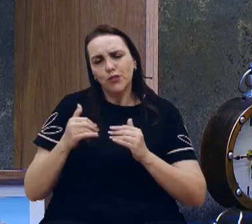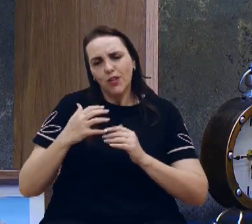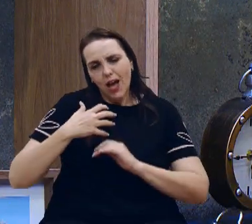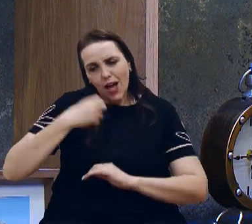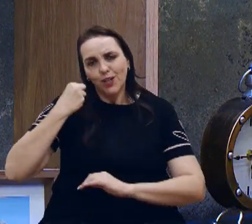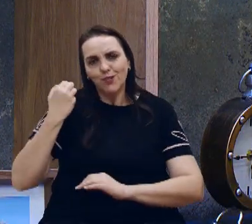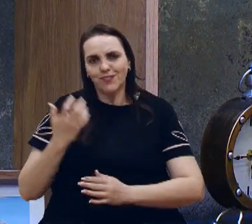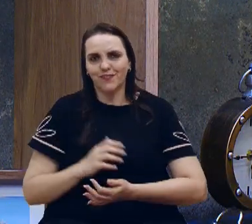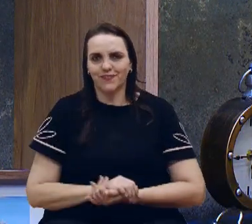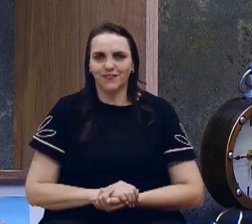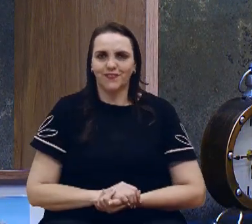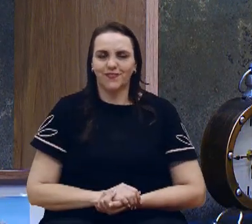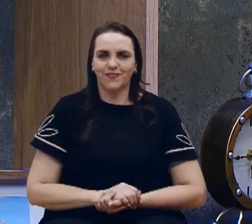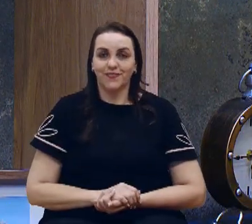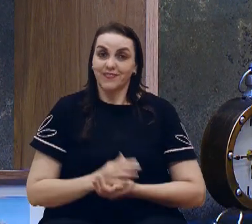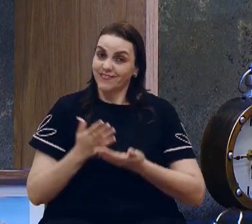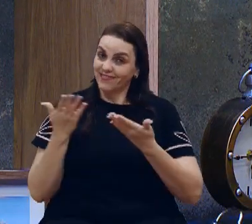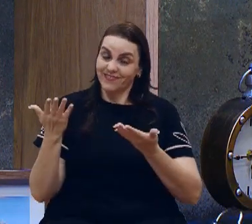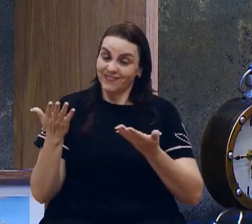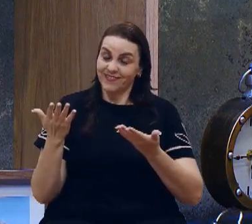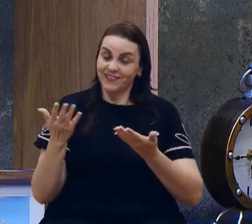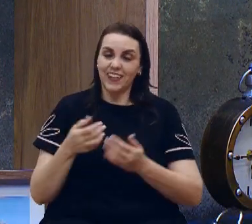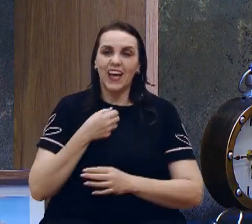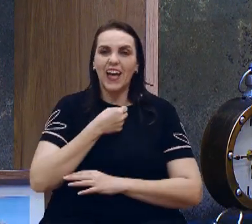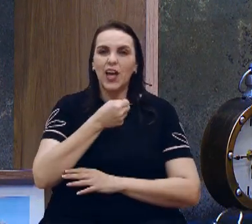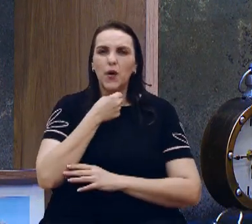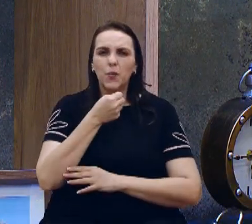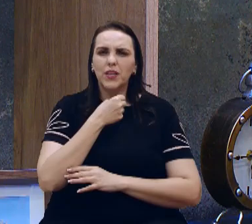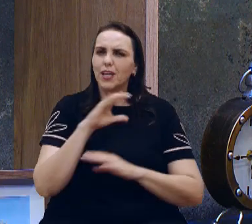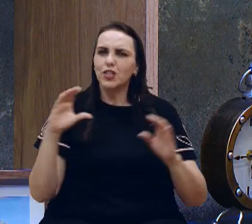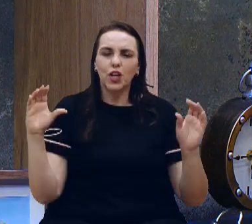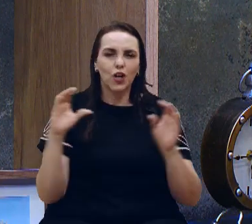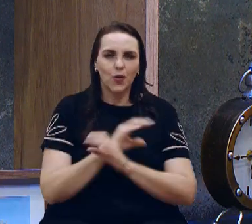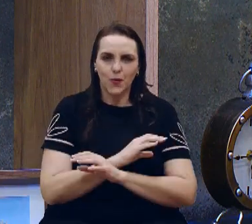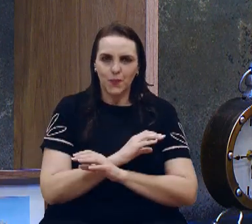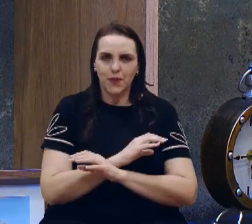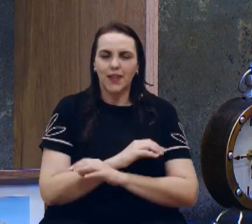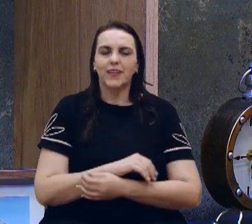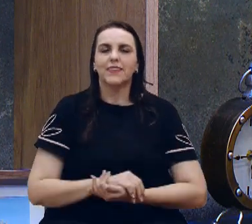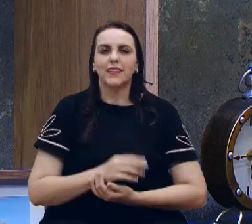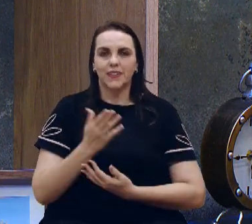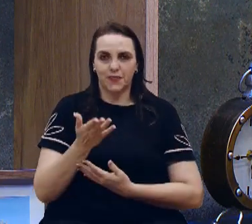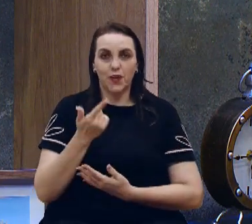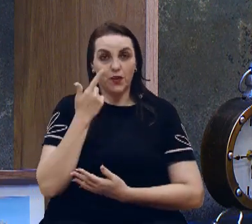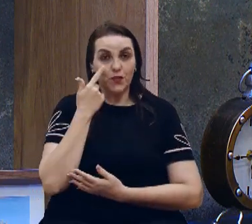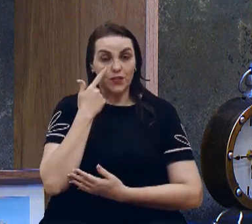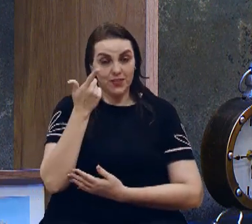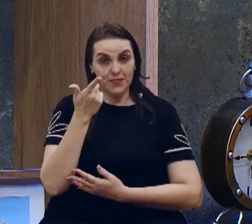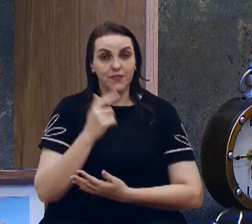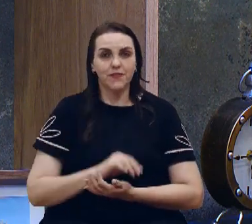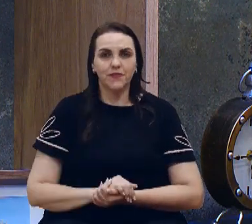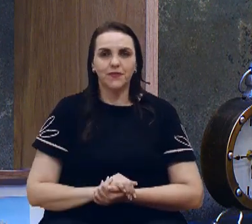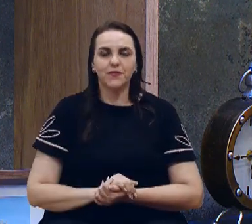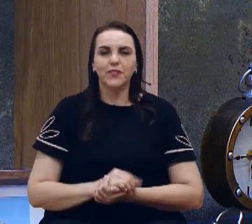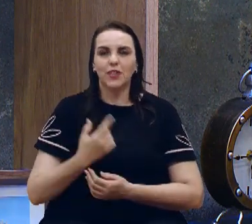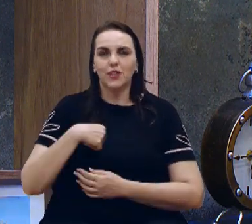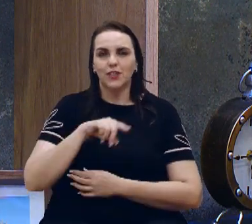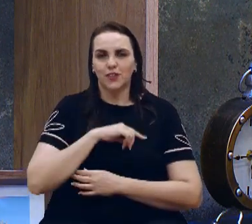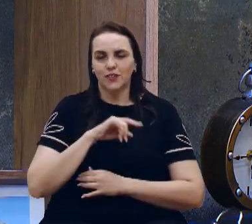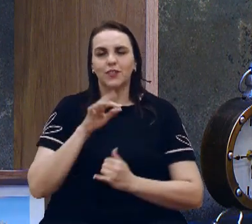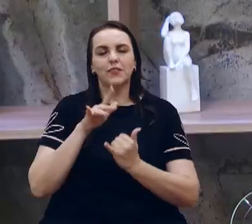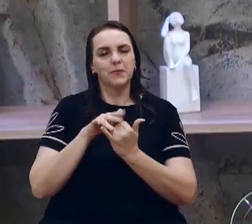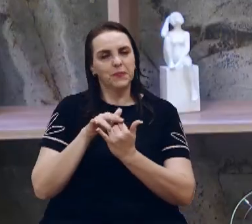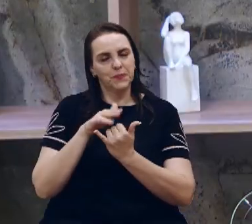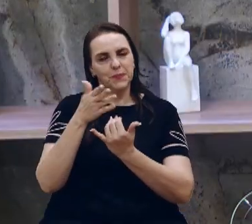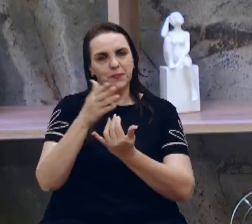Tá aí essa reportagem completa na íntegra você confere no nosso canal do